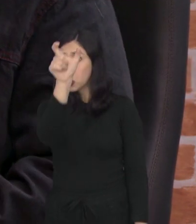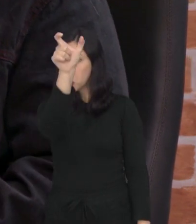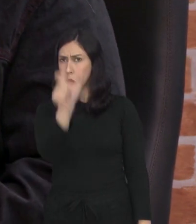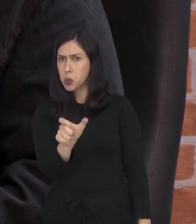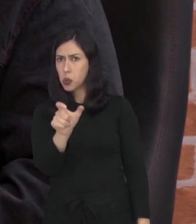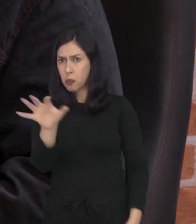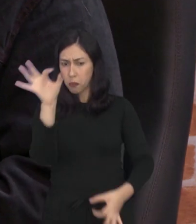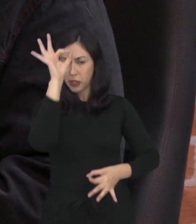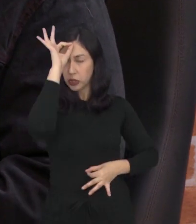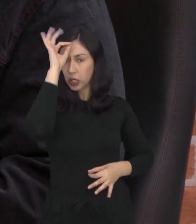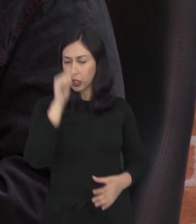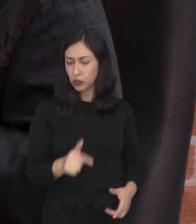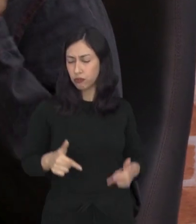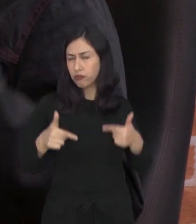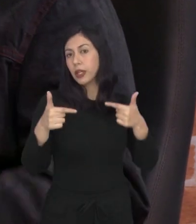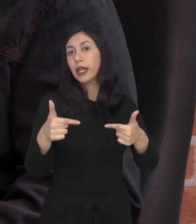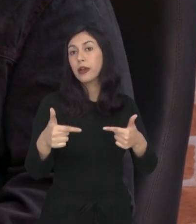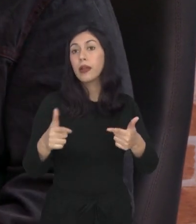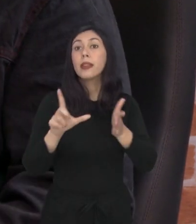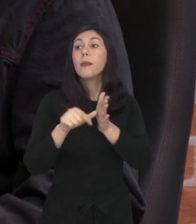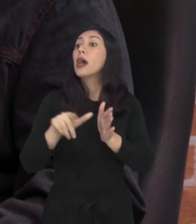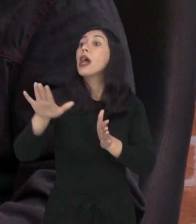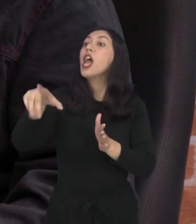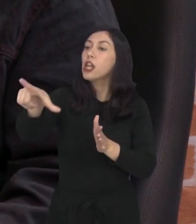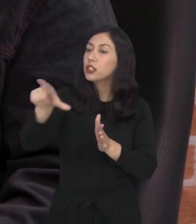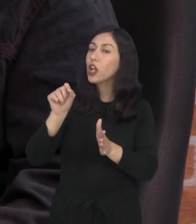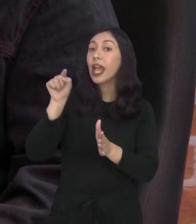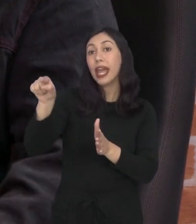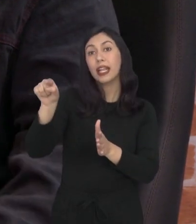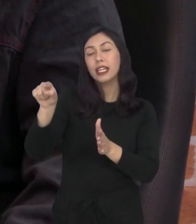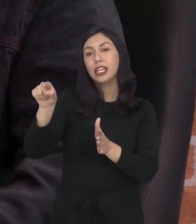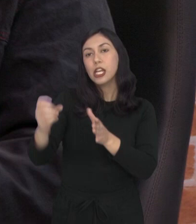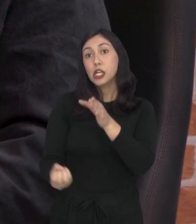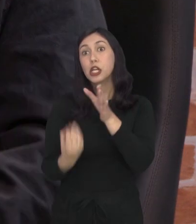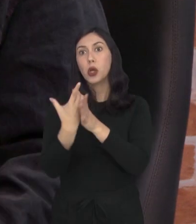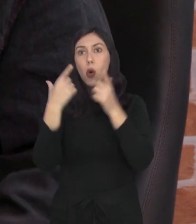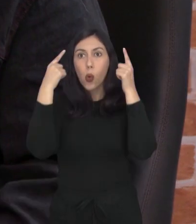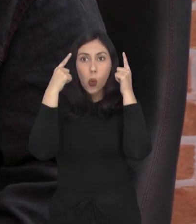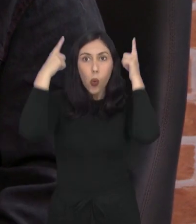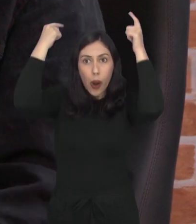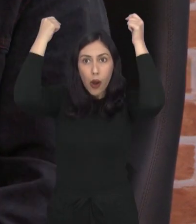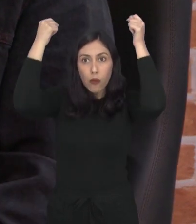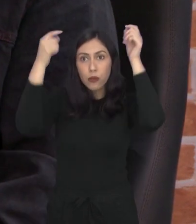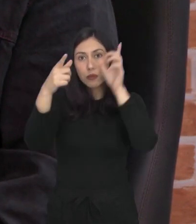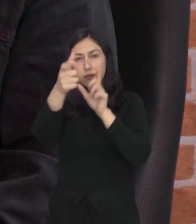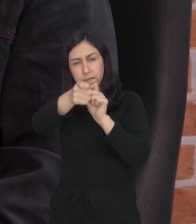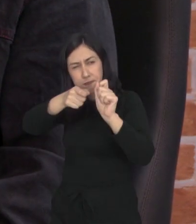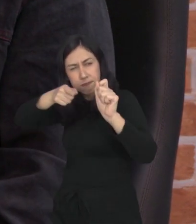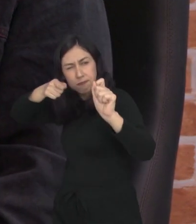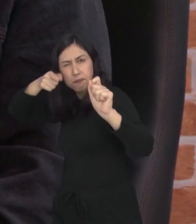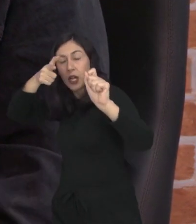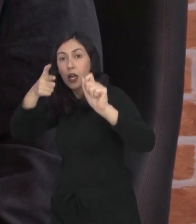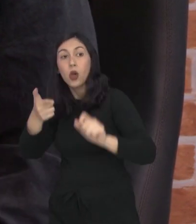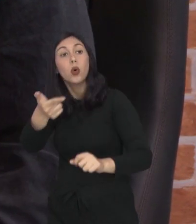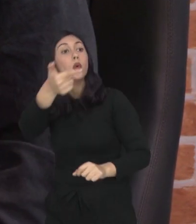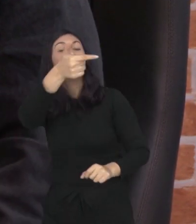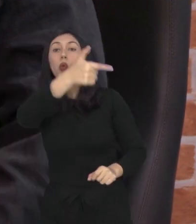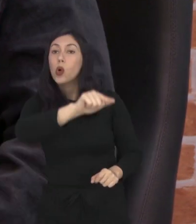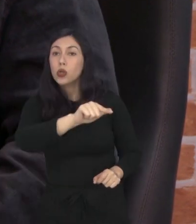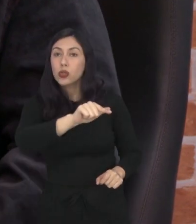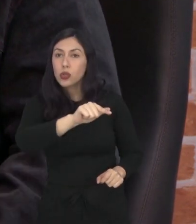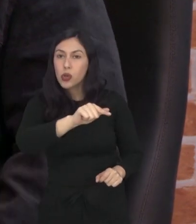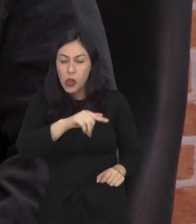lá. Aí a gente chama, por exemplo, a produção pode criar o elfo, que é um arqueiro. O outro pode criar um goblin, aquele